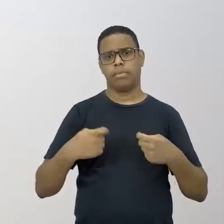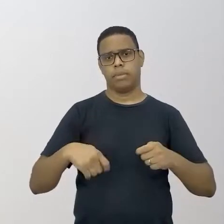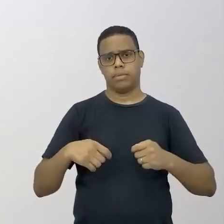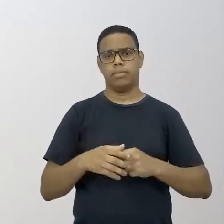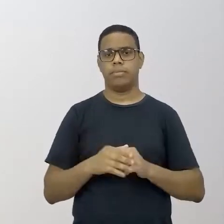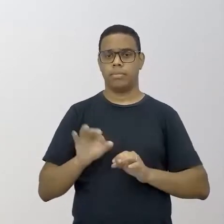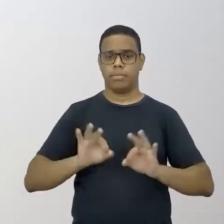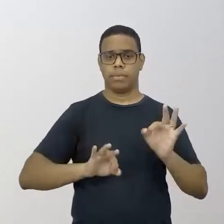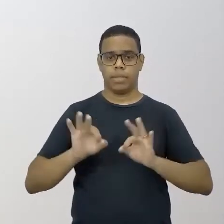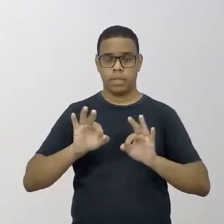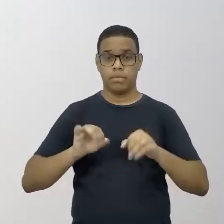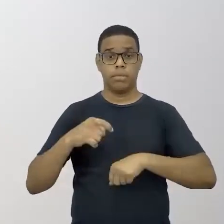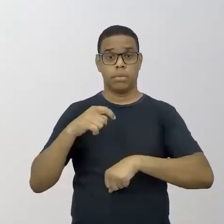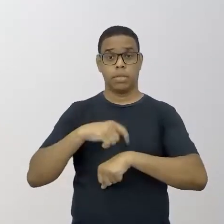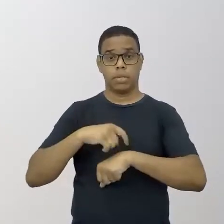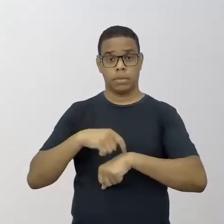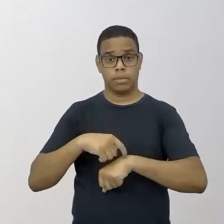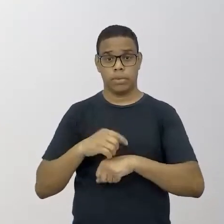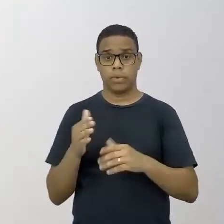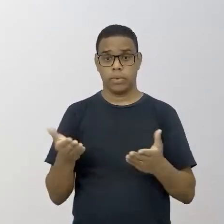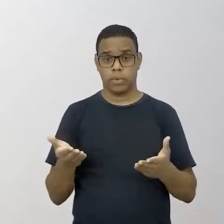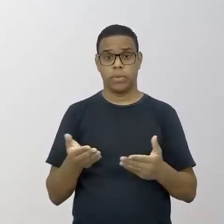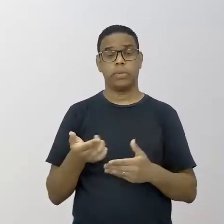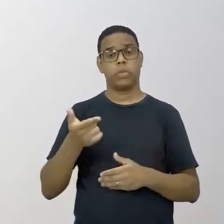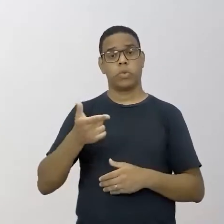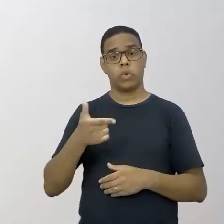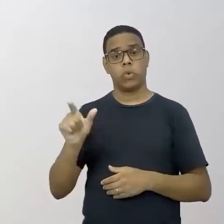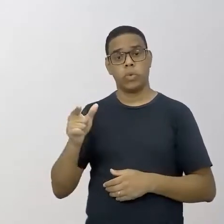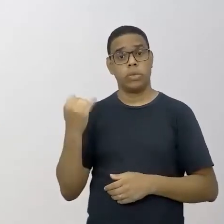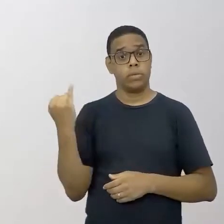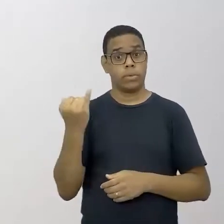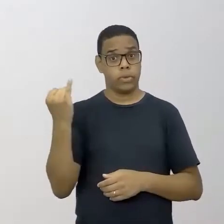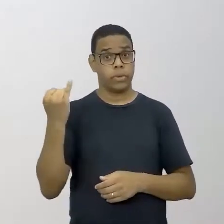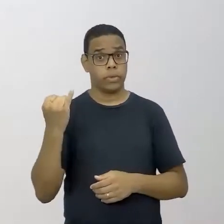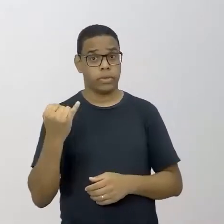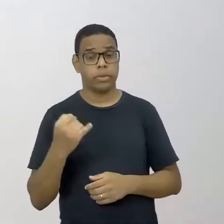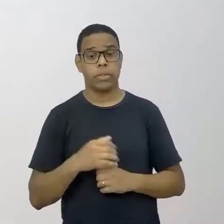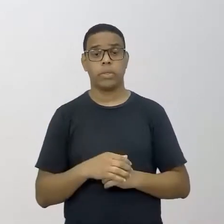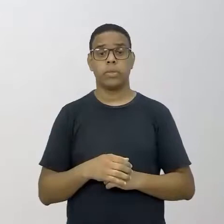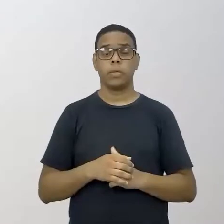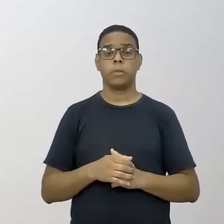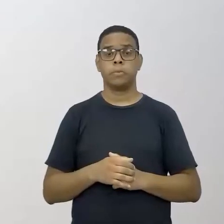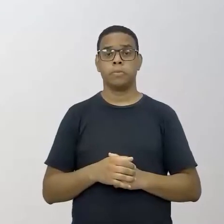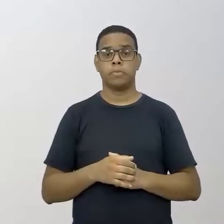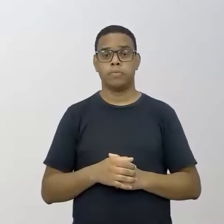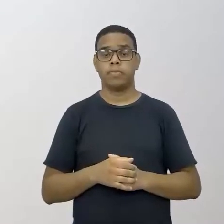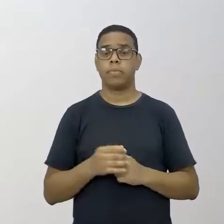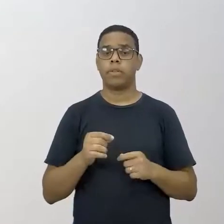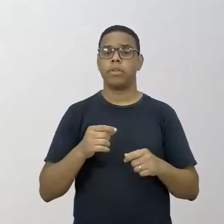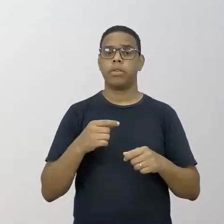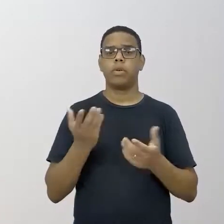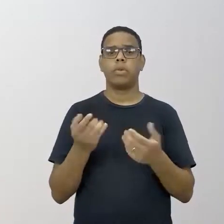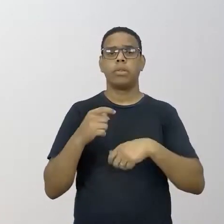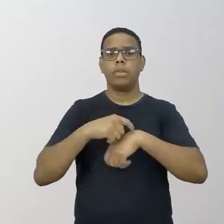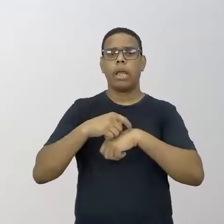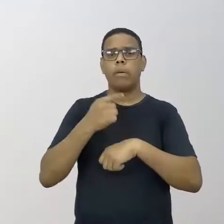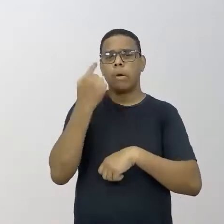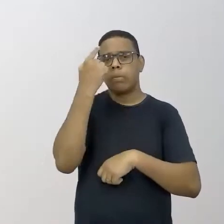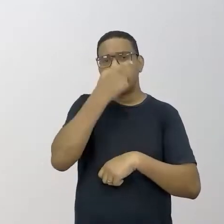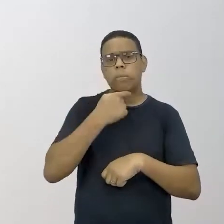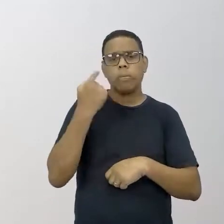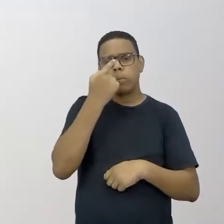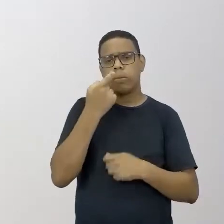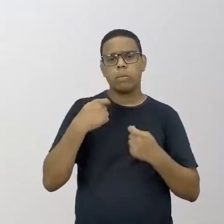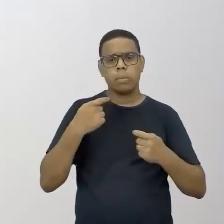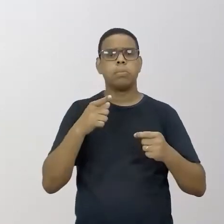né? O planejamento de tempo. Então, tá aí mais uma coisa importante, né, dessa história toda. Quanto tempo vai ser necessário?